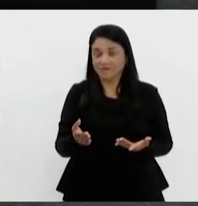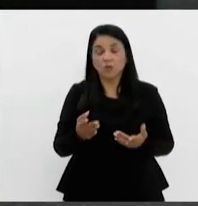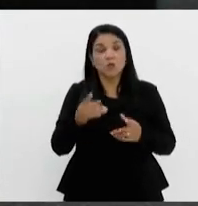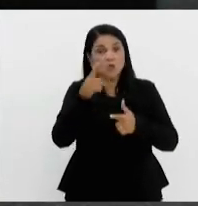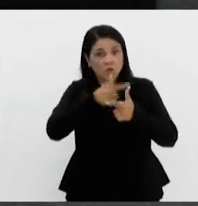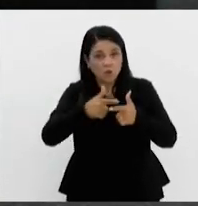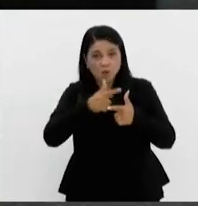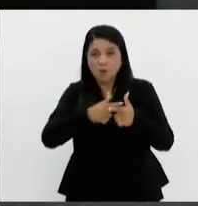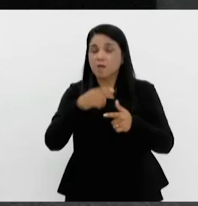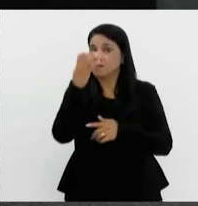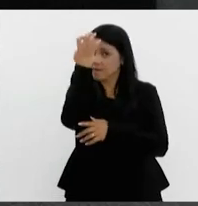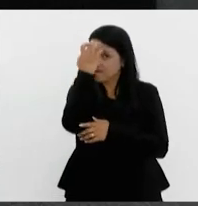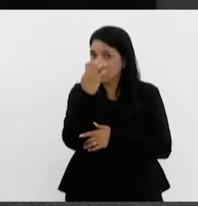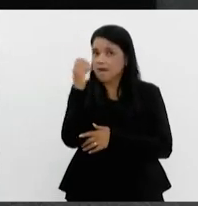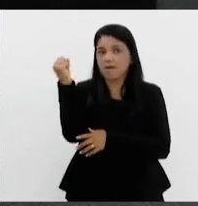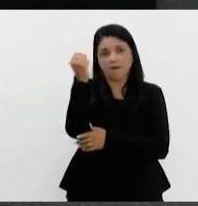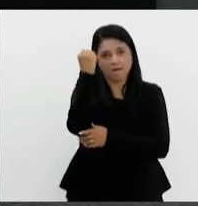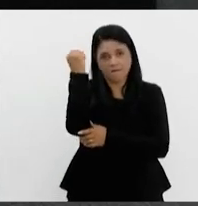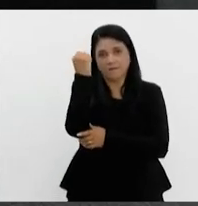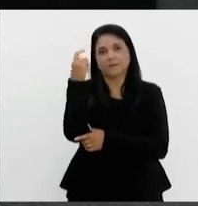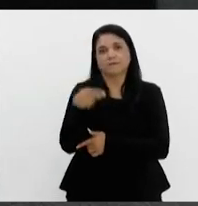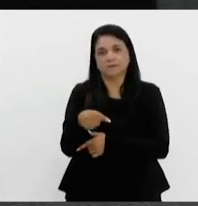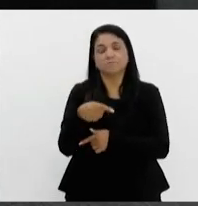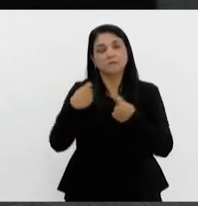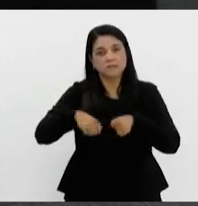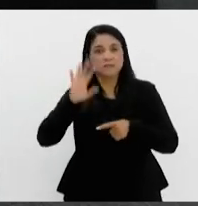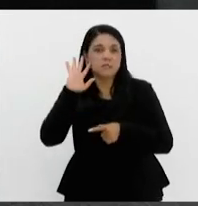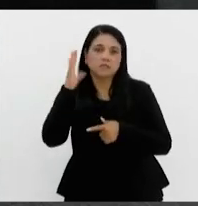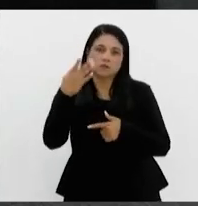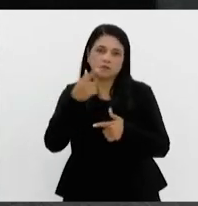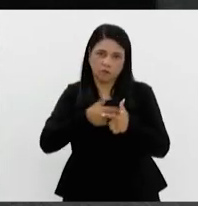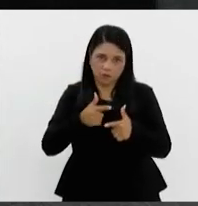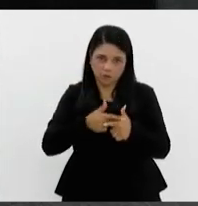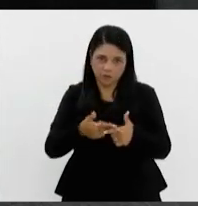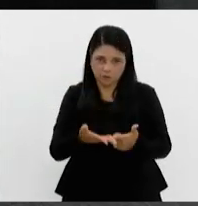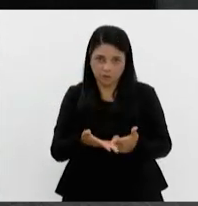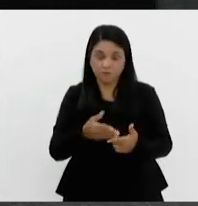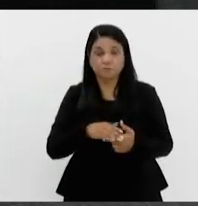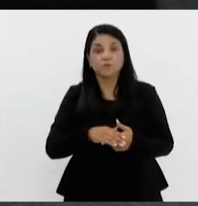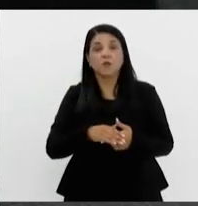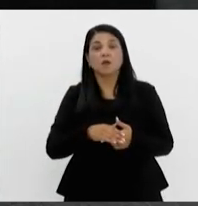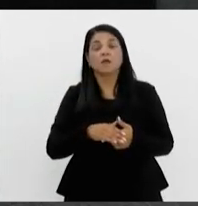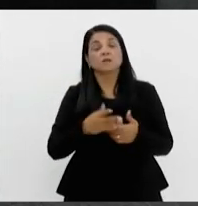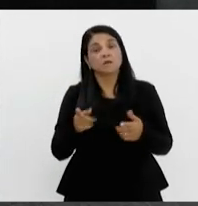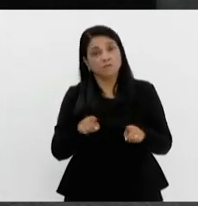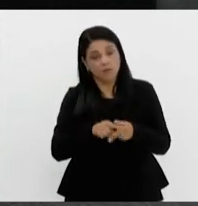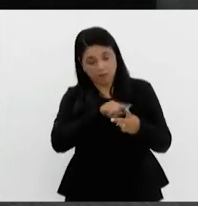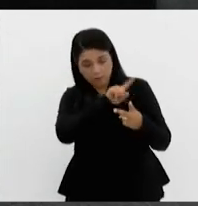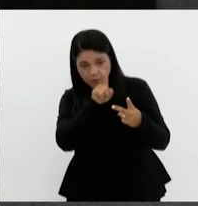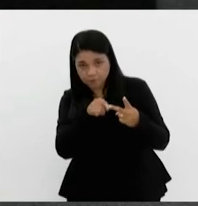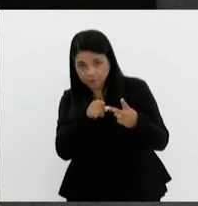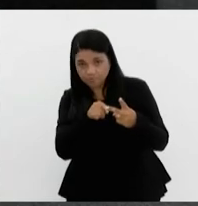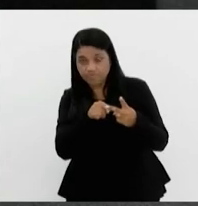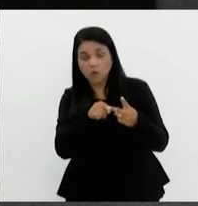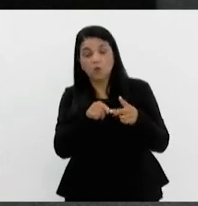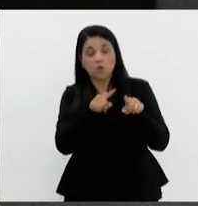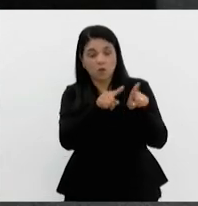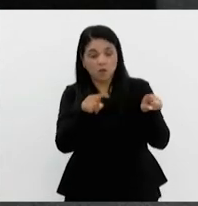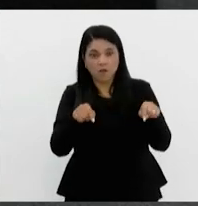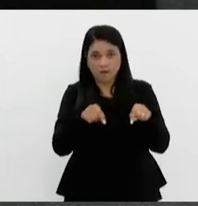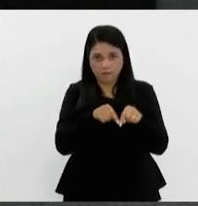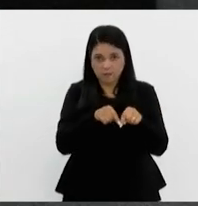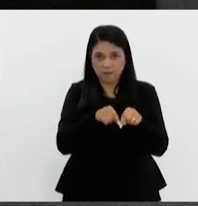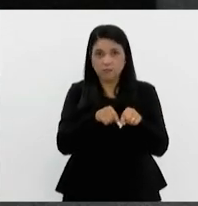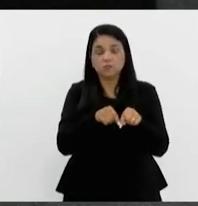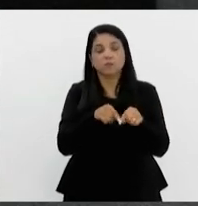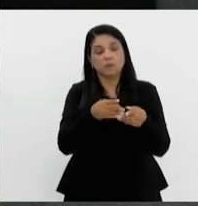agrava a cada dia e precisa ser resolvido. E, por último, presidente, eu tenho certeza que seu gabinete também recebeu